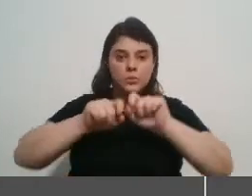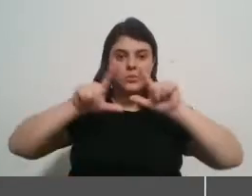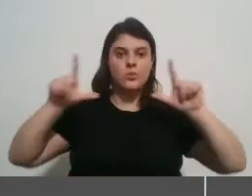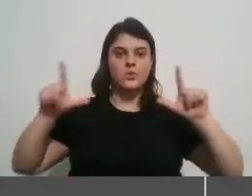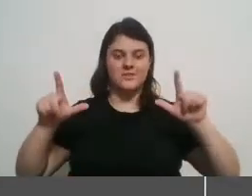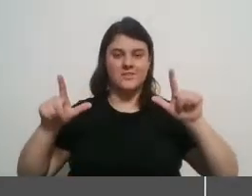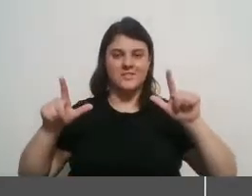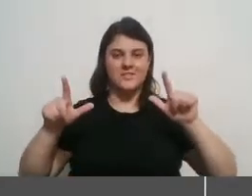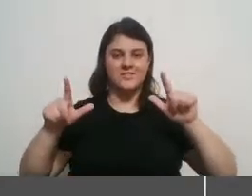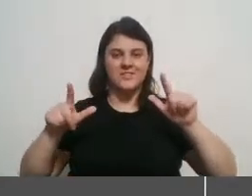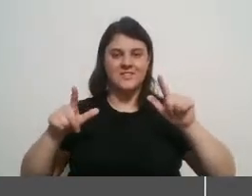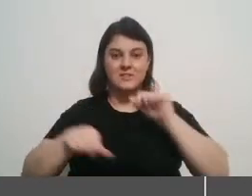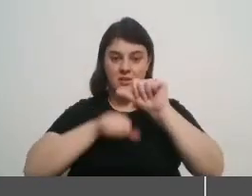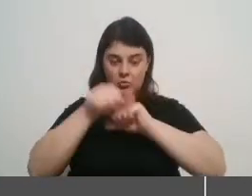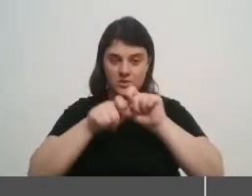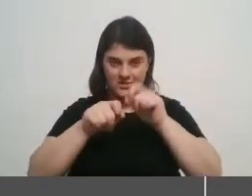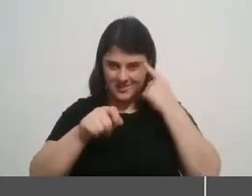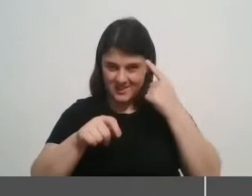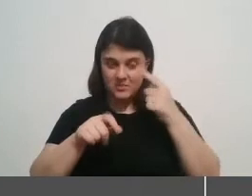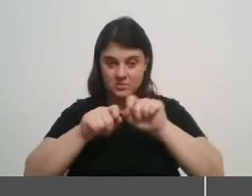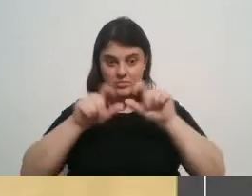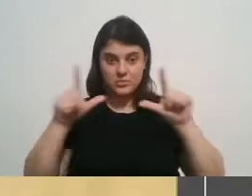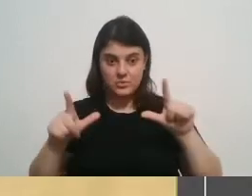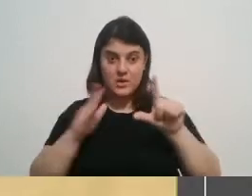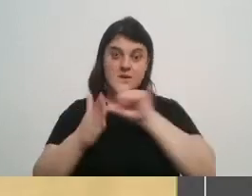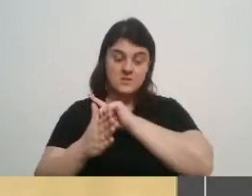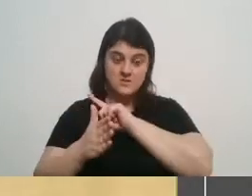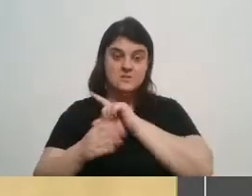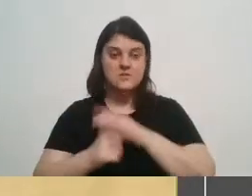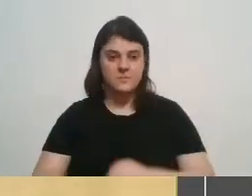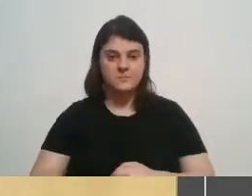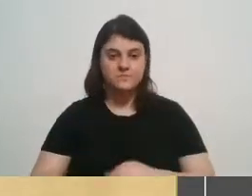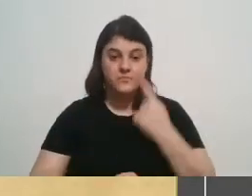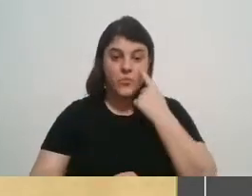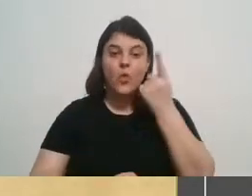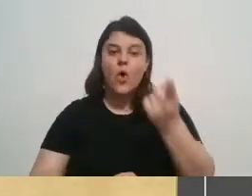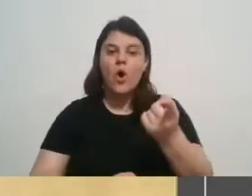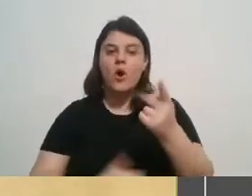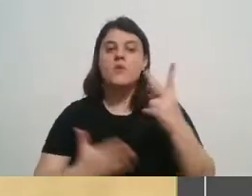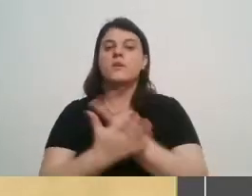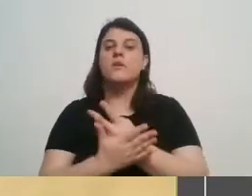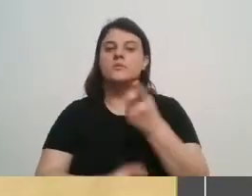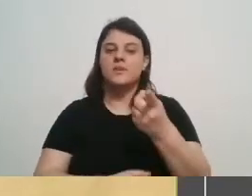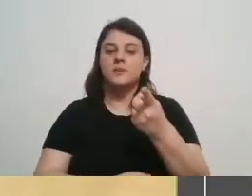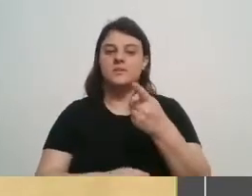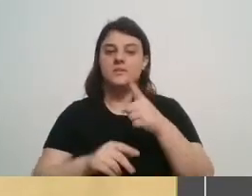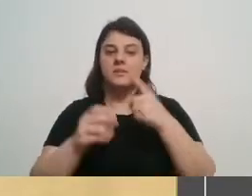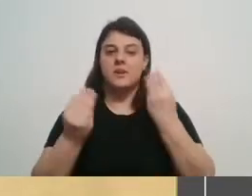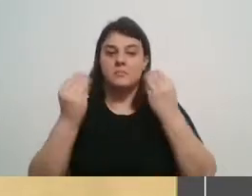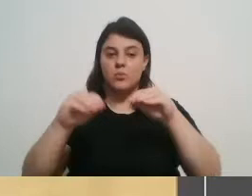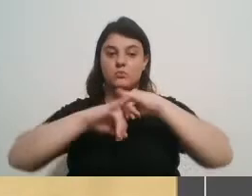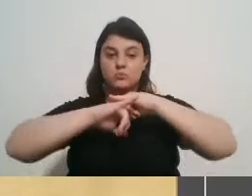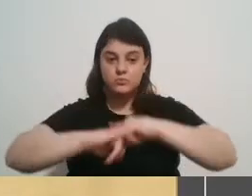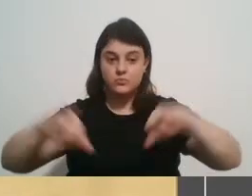esse reenquadramento sugerido pela editoria. E aí, olha só o que pode acontecer na hora de publicar o jornal. Então, eu